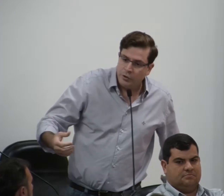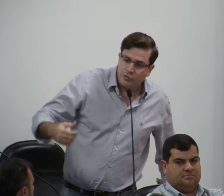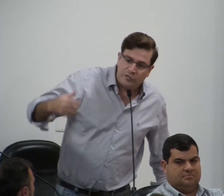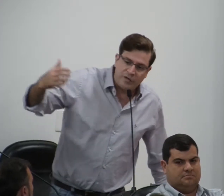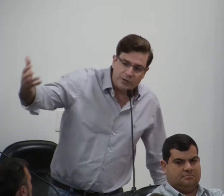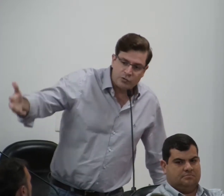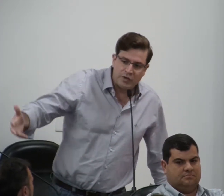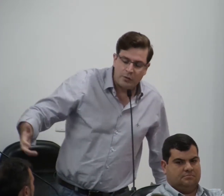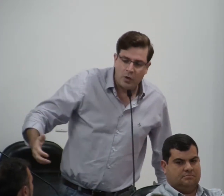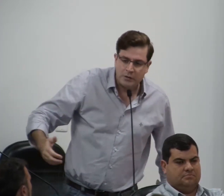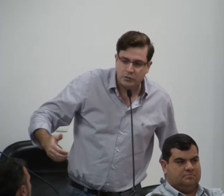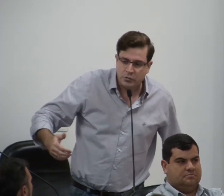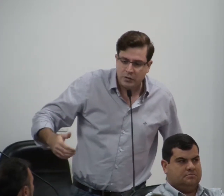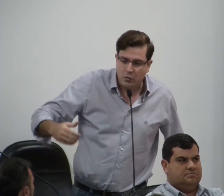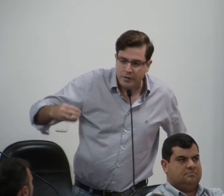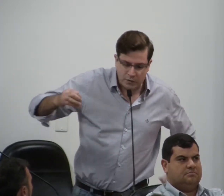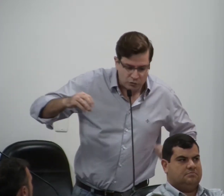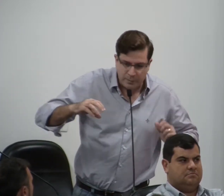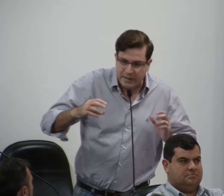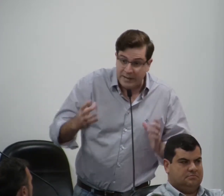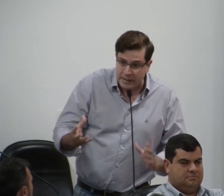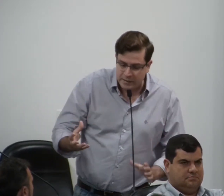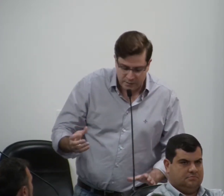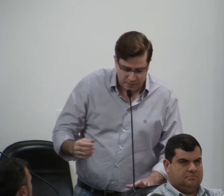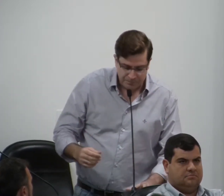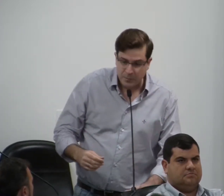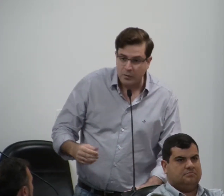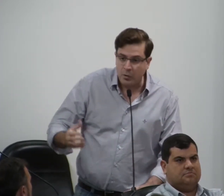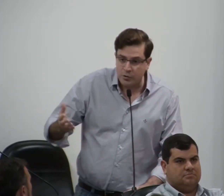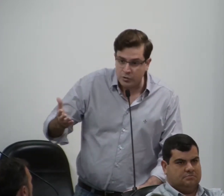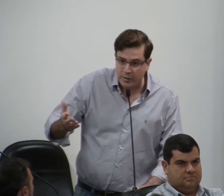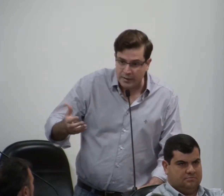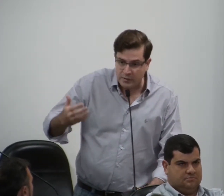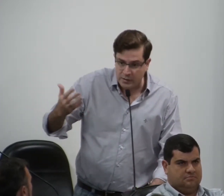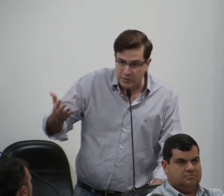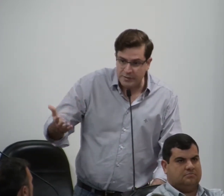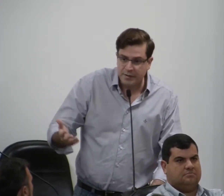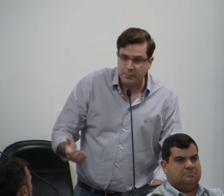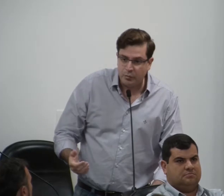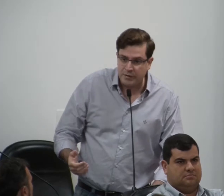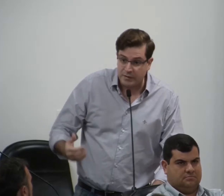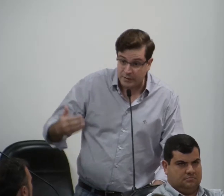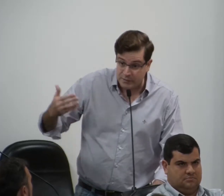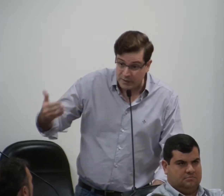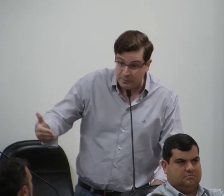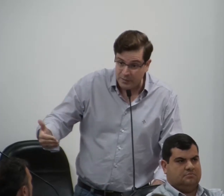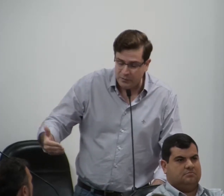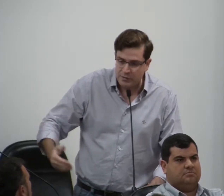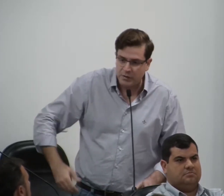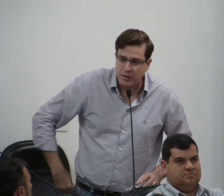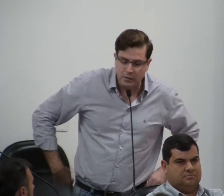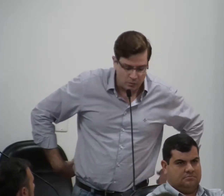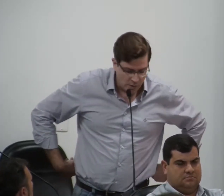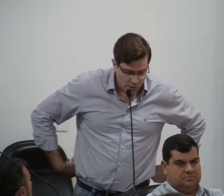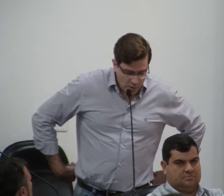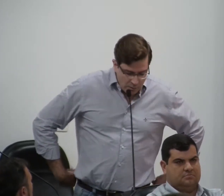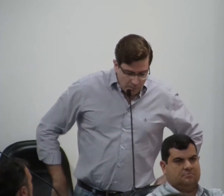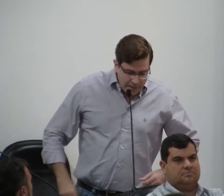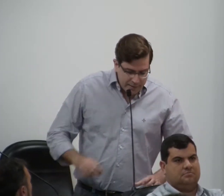estimula muito vídeos eróticos e coisas sobre criança. Lógico que a inteligência da polícia está sempre